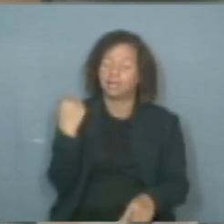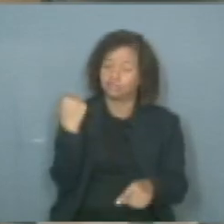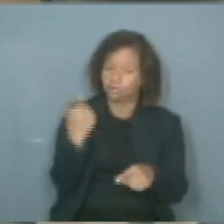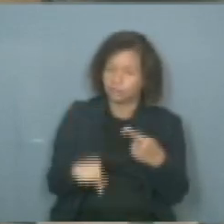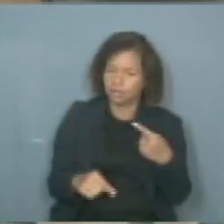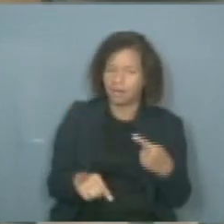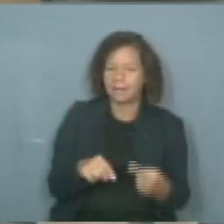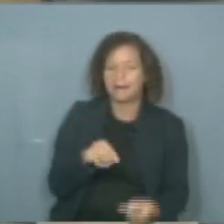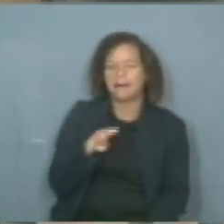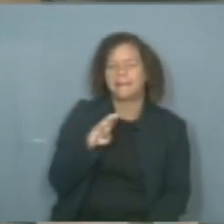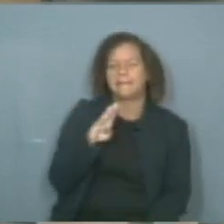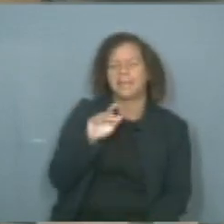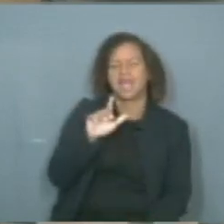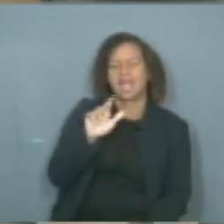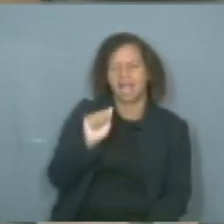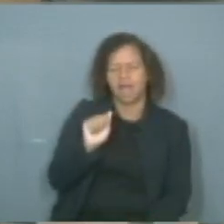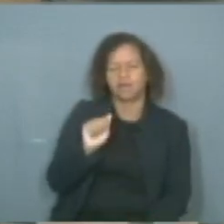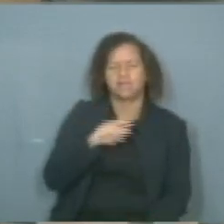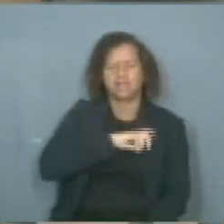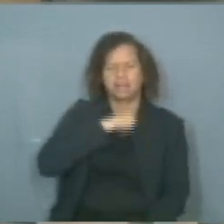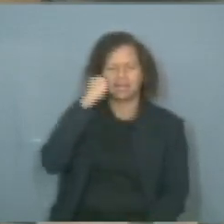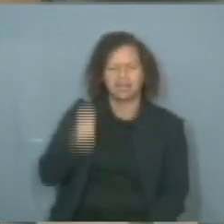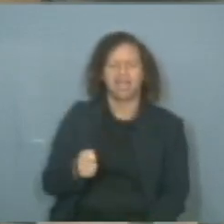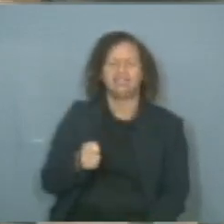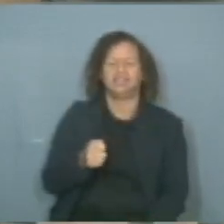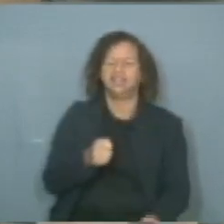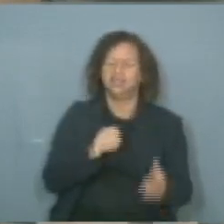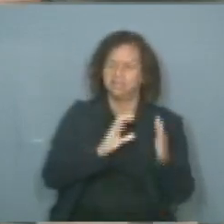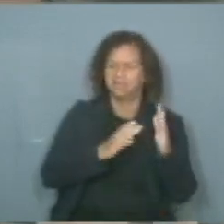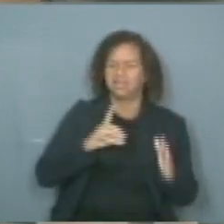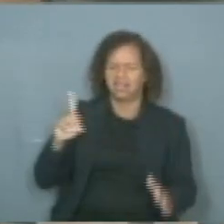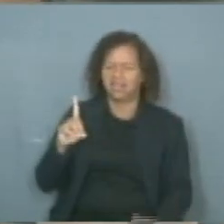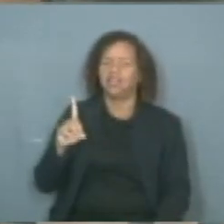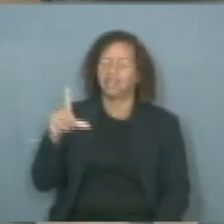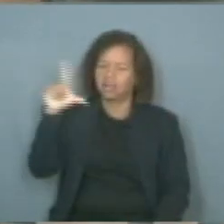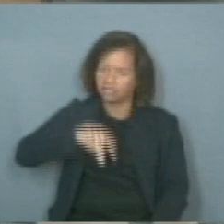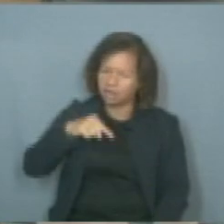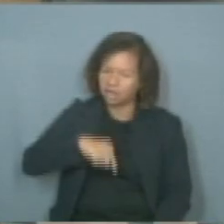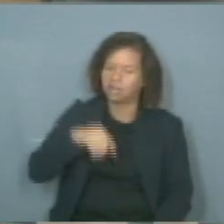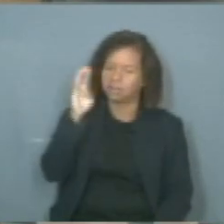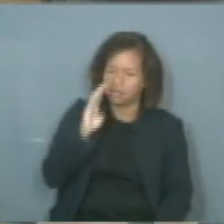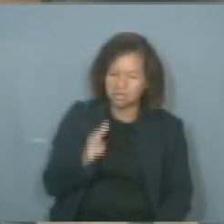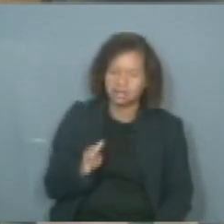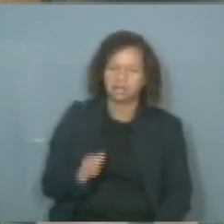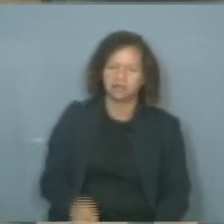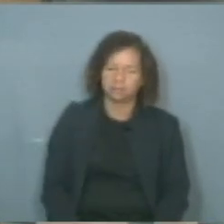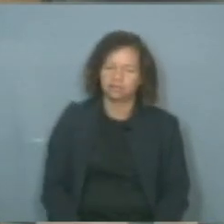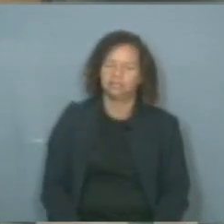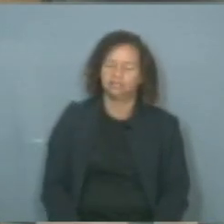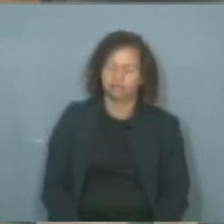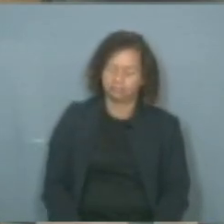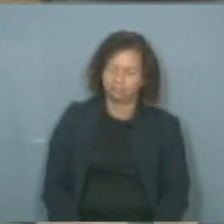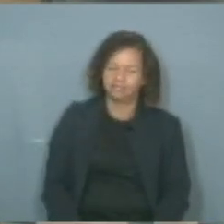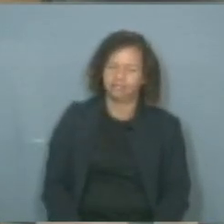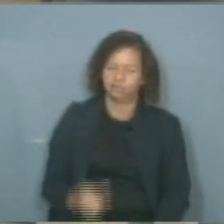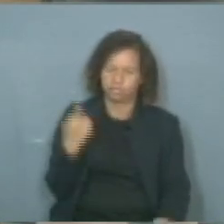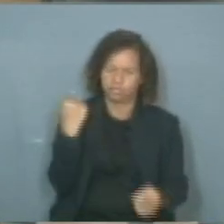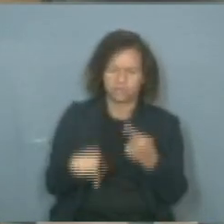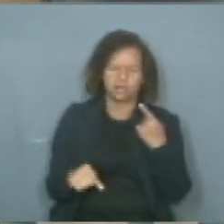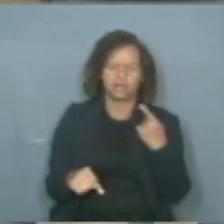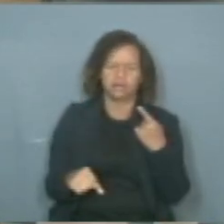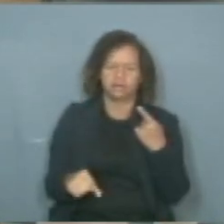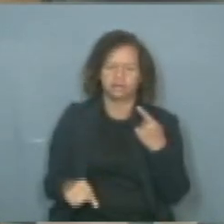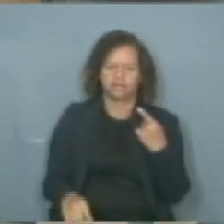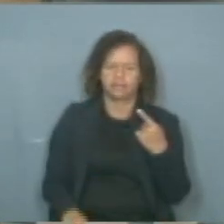contrário à Bielorrússia, sou contrário às ditaduras de direitas que vieram e que tiveram aqui nesse país. Sou contrário. Também